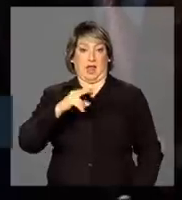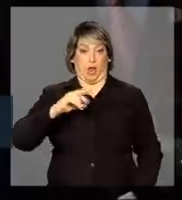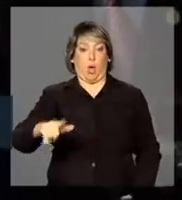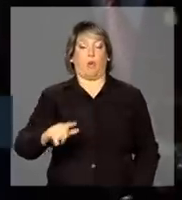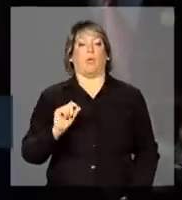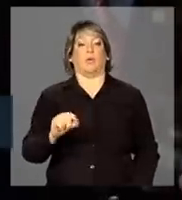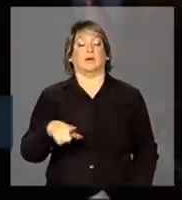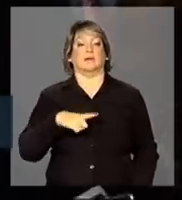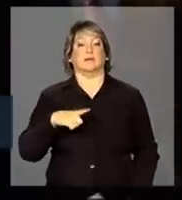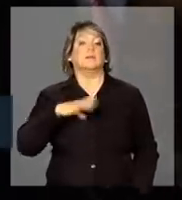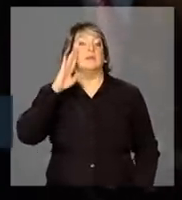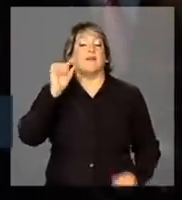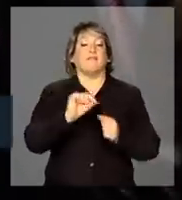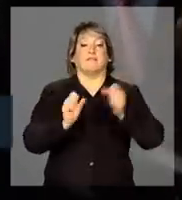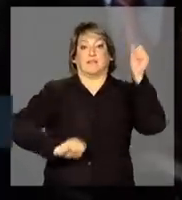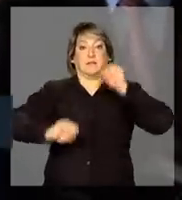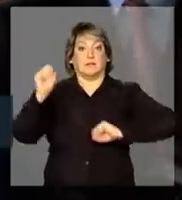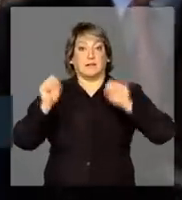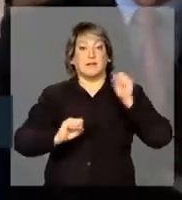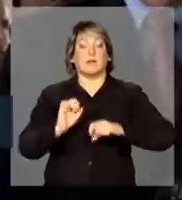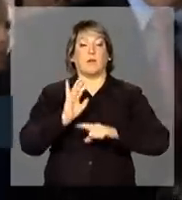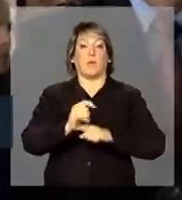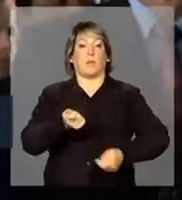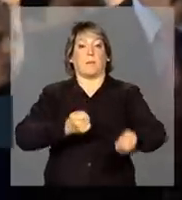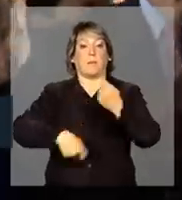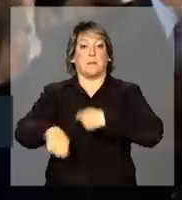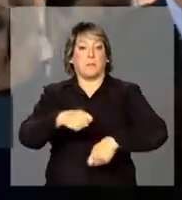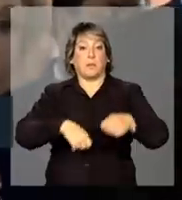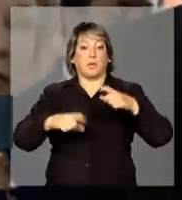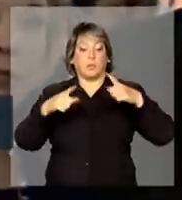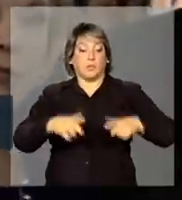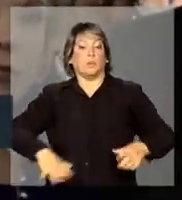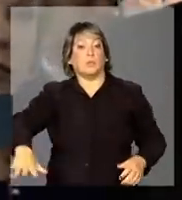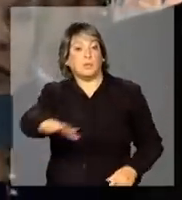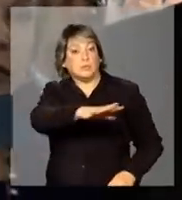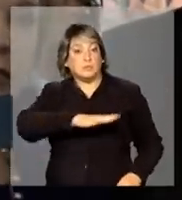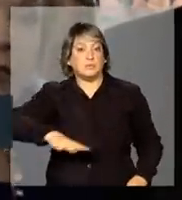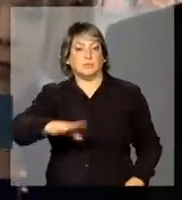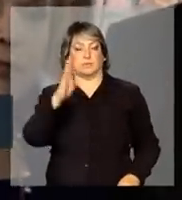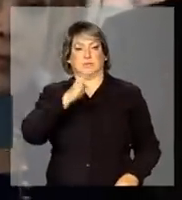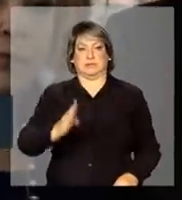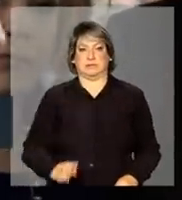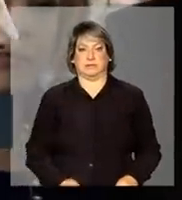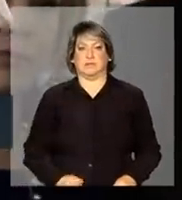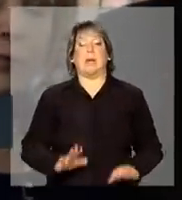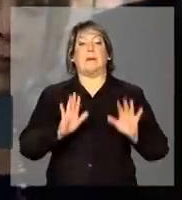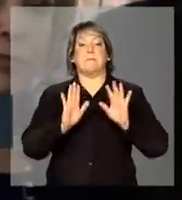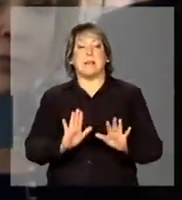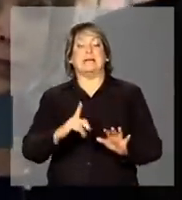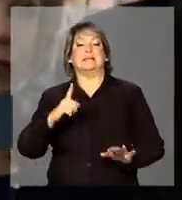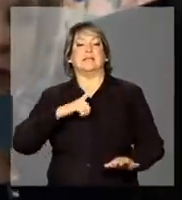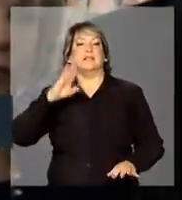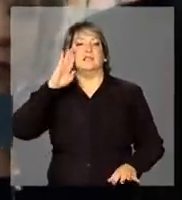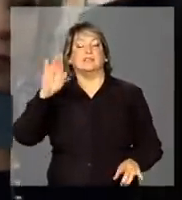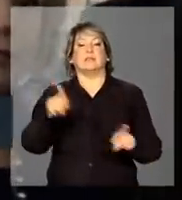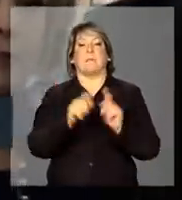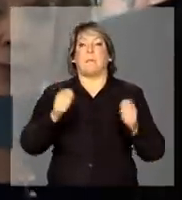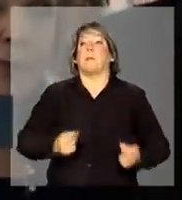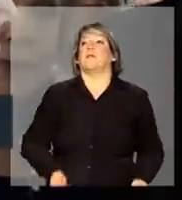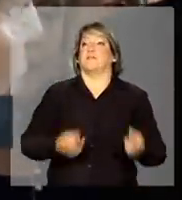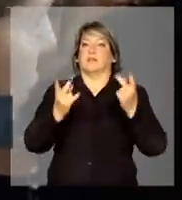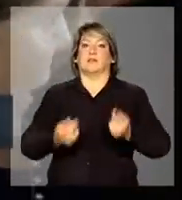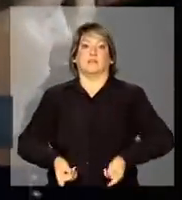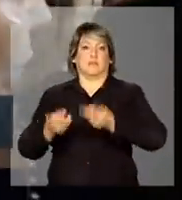função: produzir para o mercado doméstico, mas tem todas as condições também de exportar para o